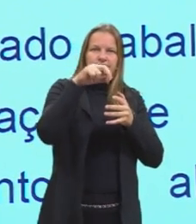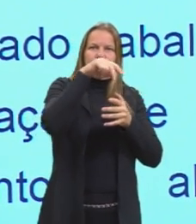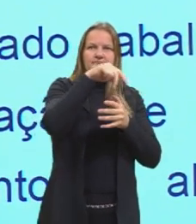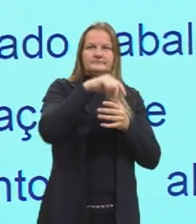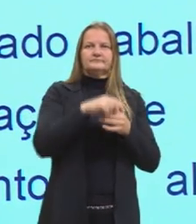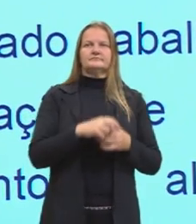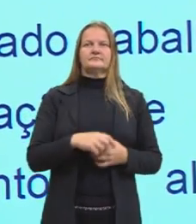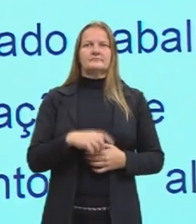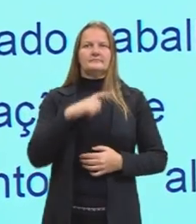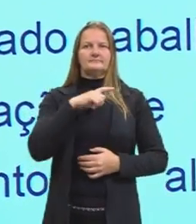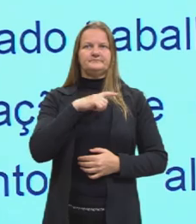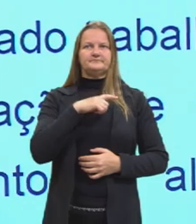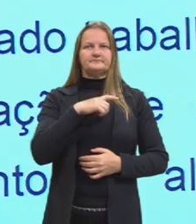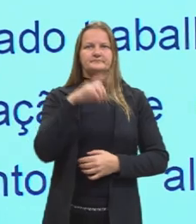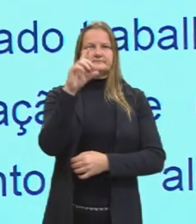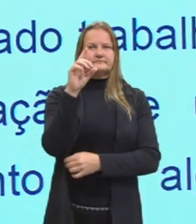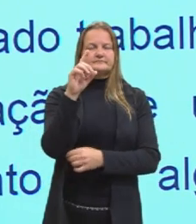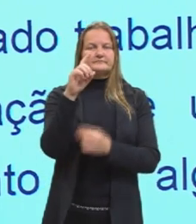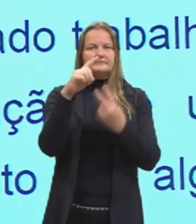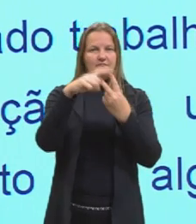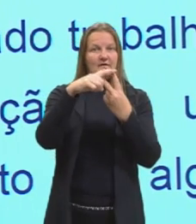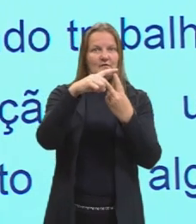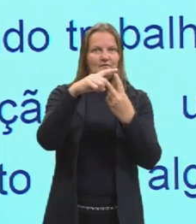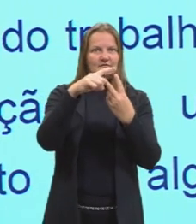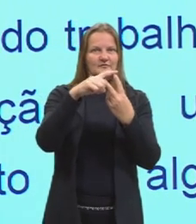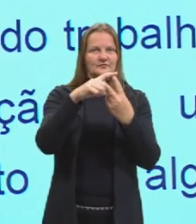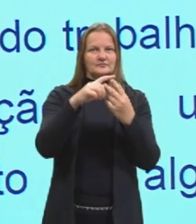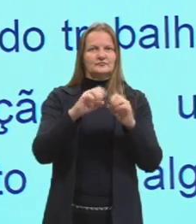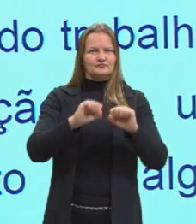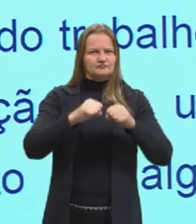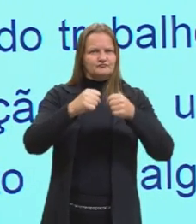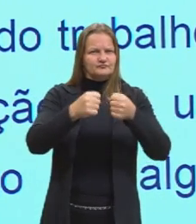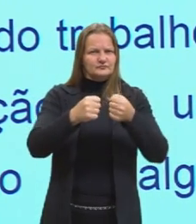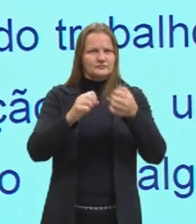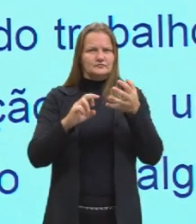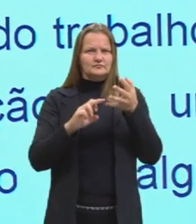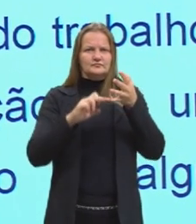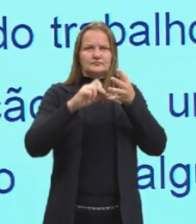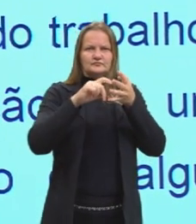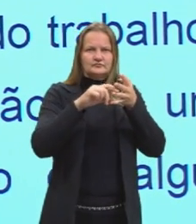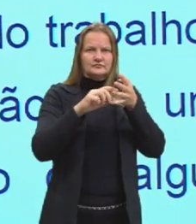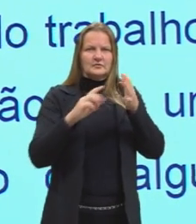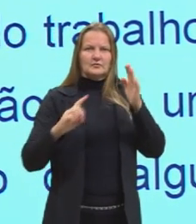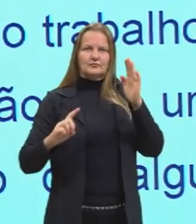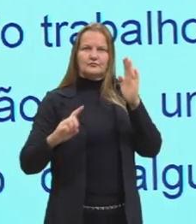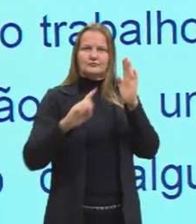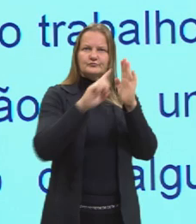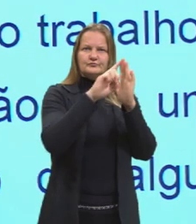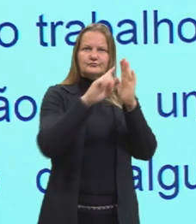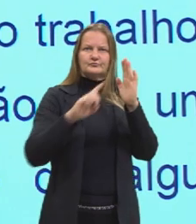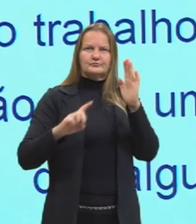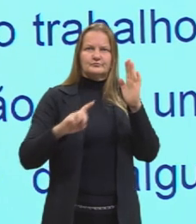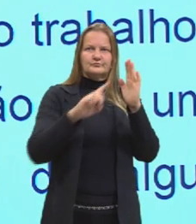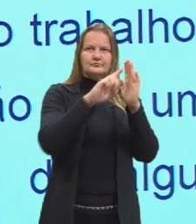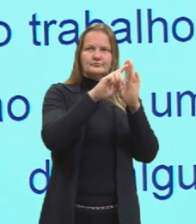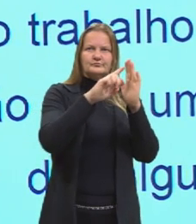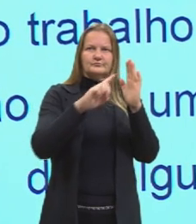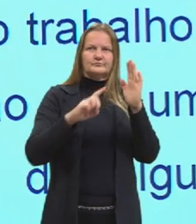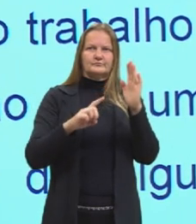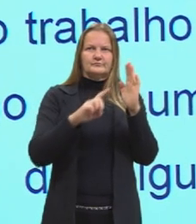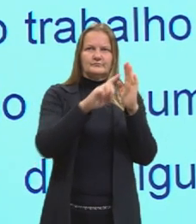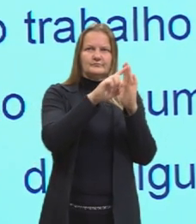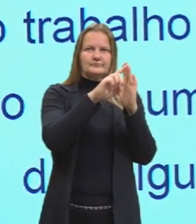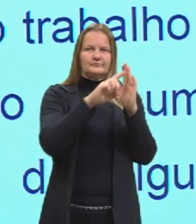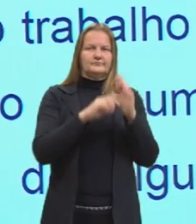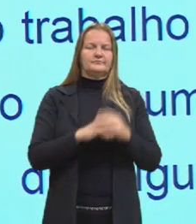gente colocou um vetorzinho mas é deslocamento não é uma força e a gente vê né que ele tá subindo que na diagonal tá lembrando que daí